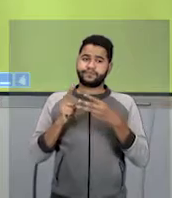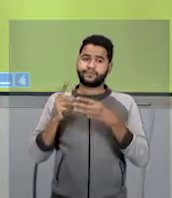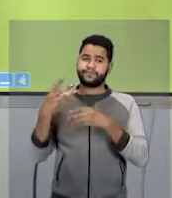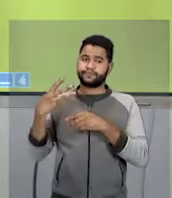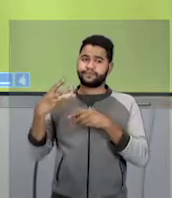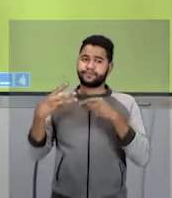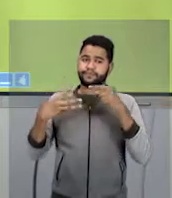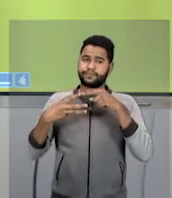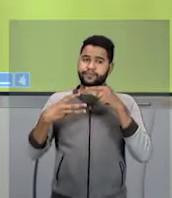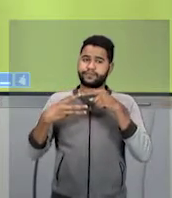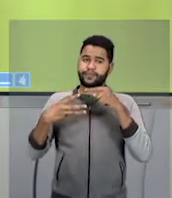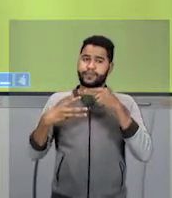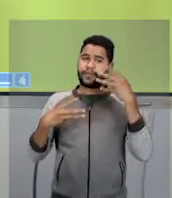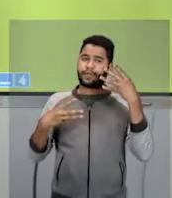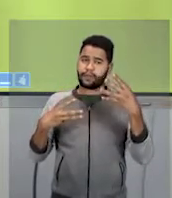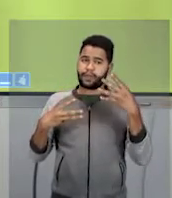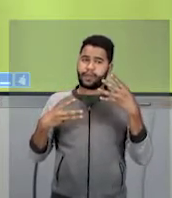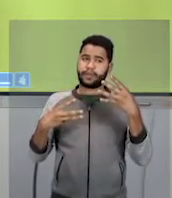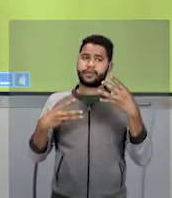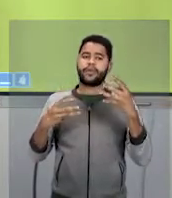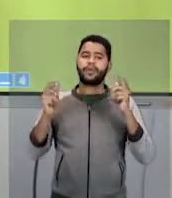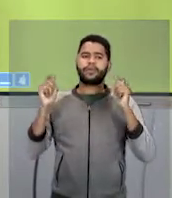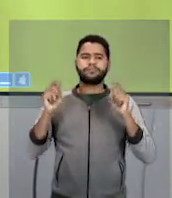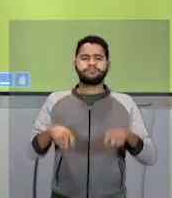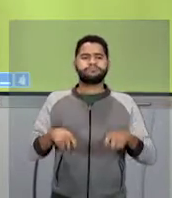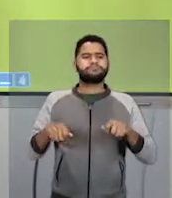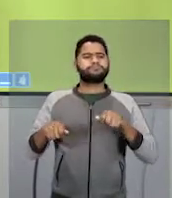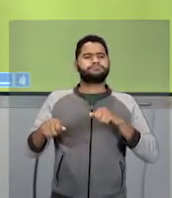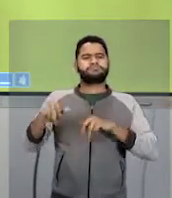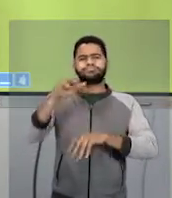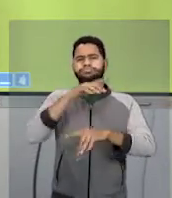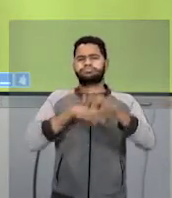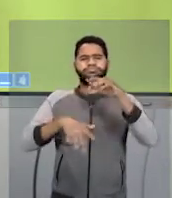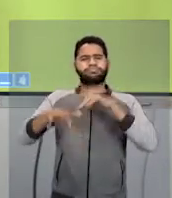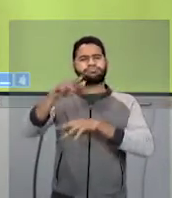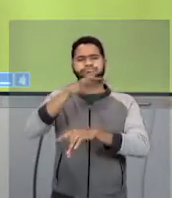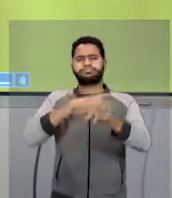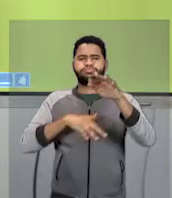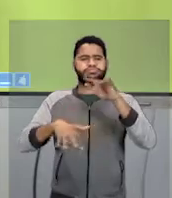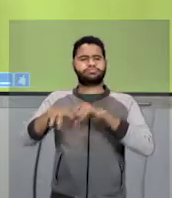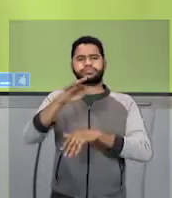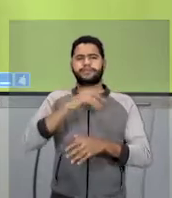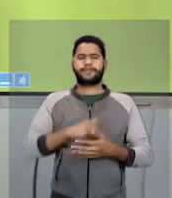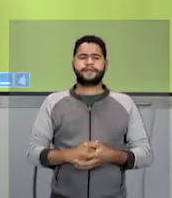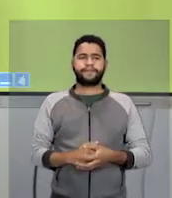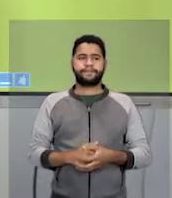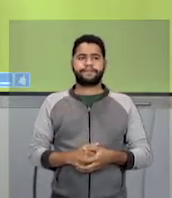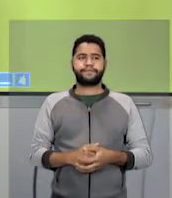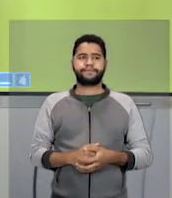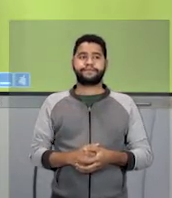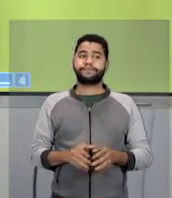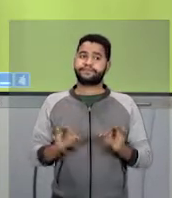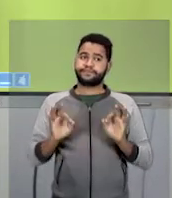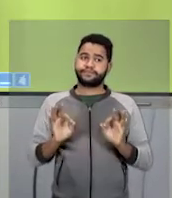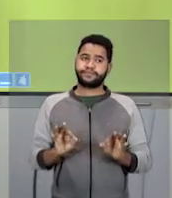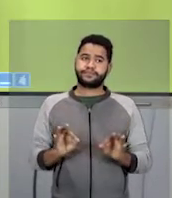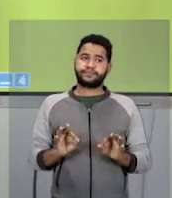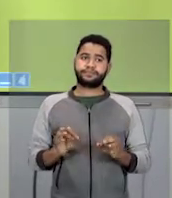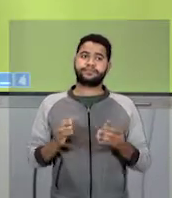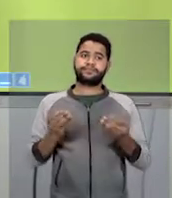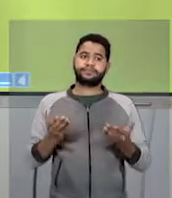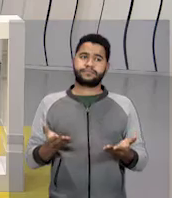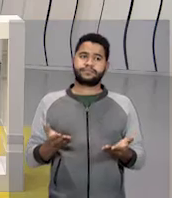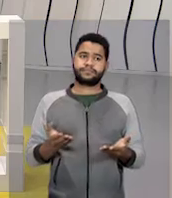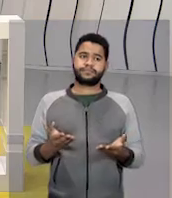ali em cima eu vou permitir que ela consiga se movimentar ao máximo dentro do reservatório, correto?